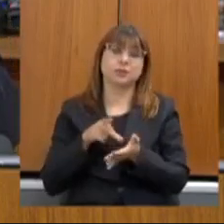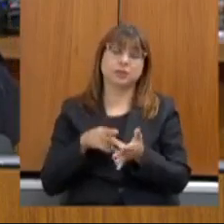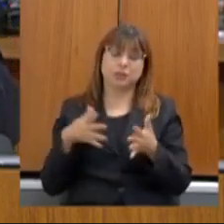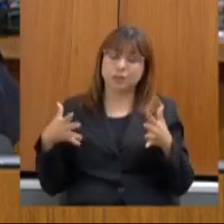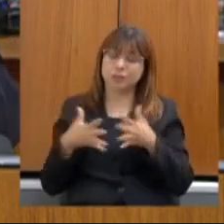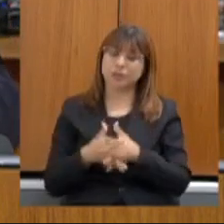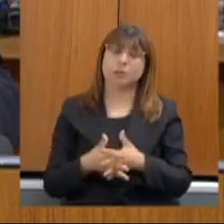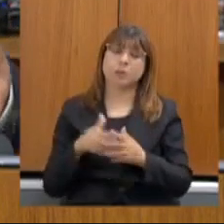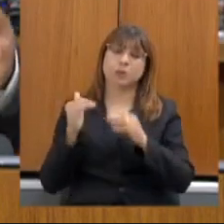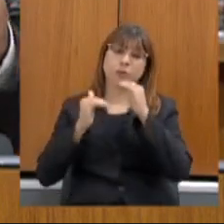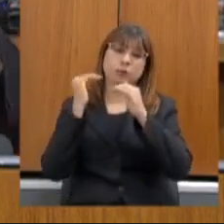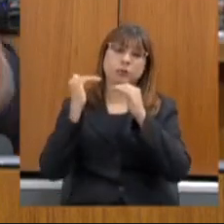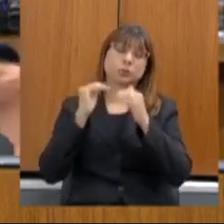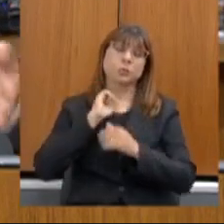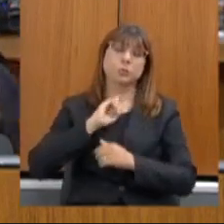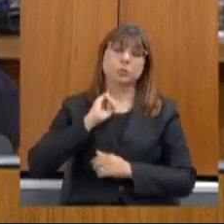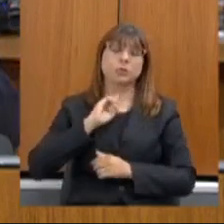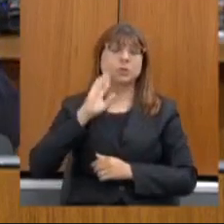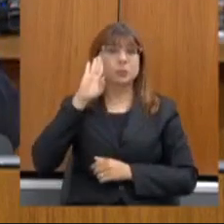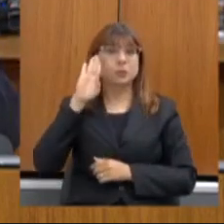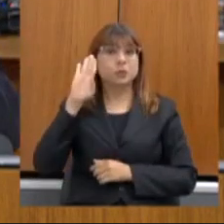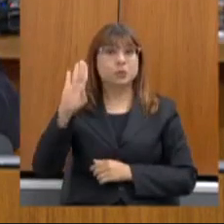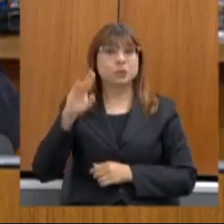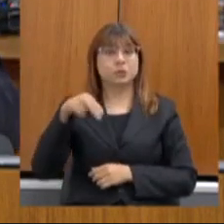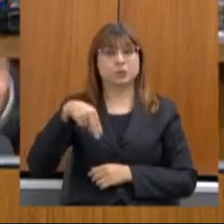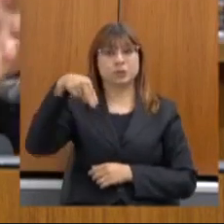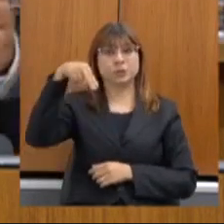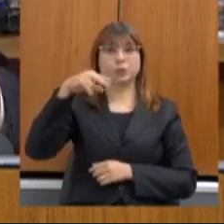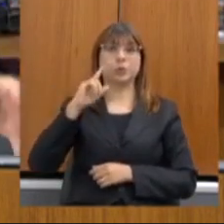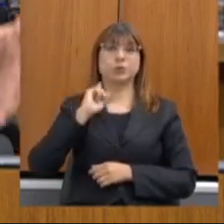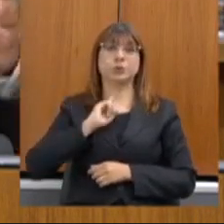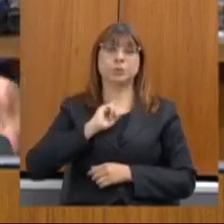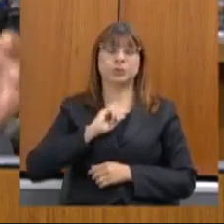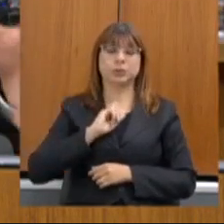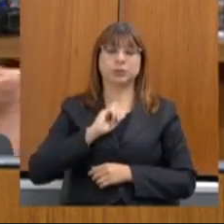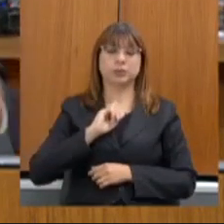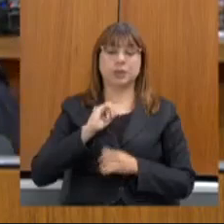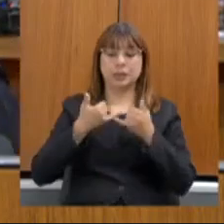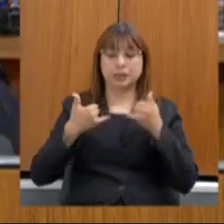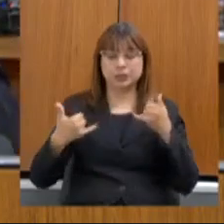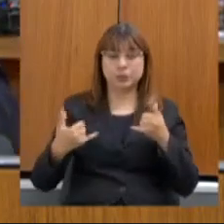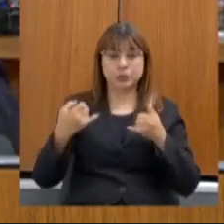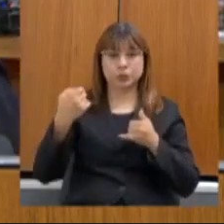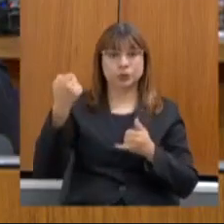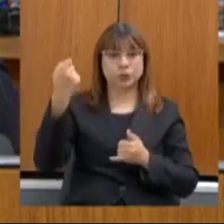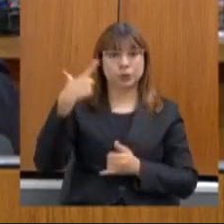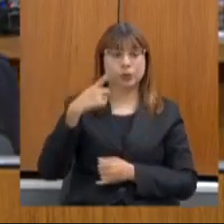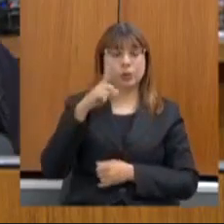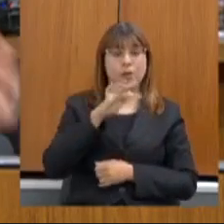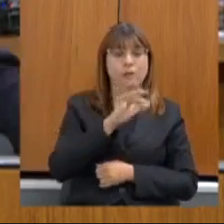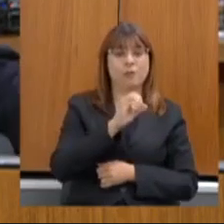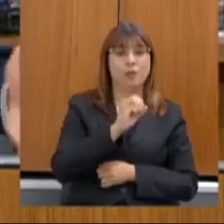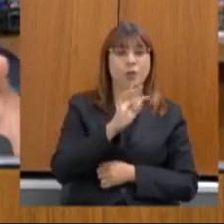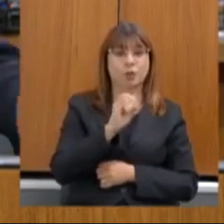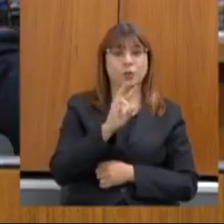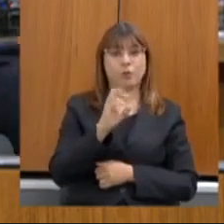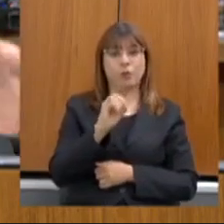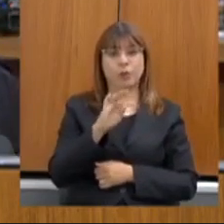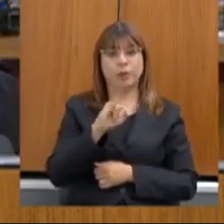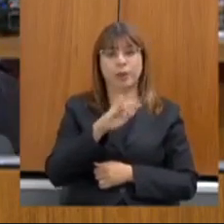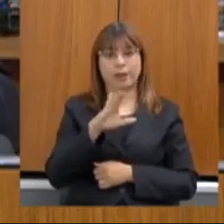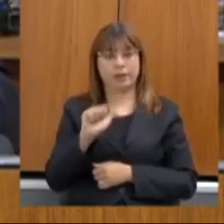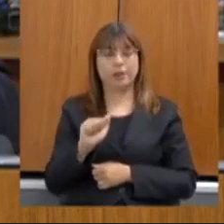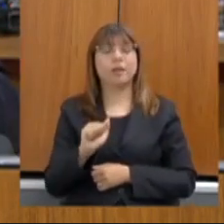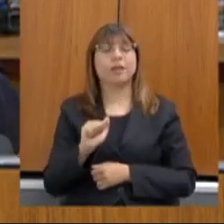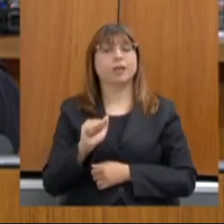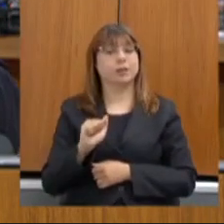desenvolvimento de Minas Gerais minha especial no Norte Minas e energia solar fotovoltaica tá gerando bilhões para que